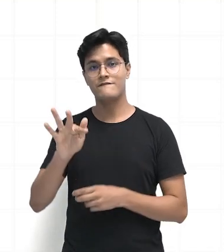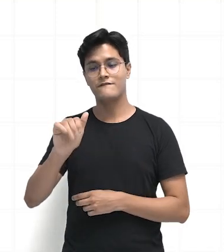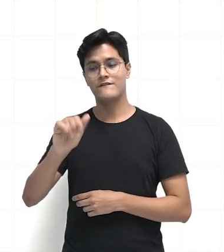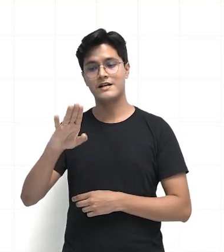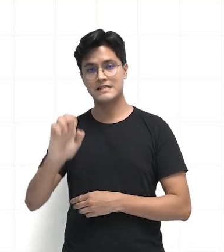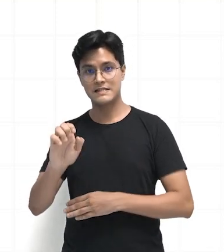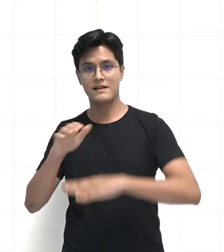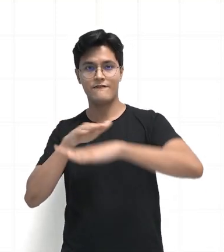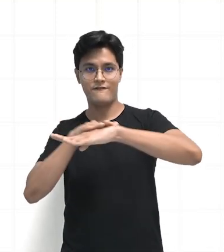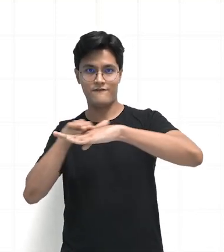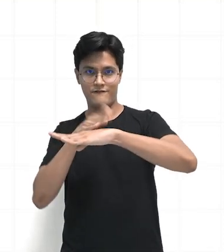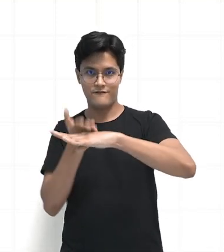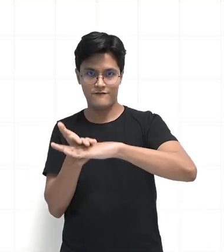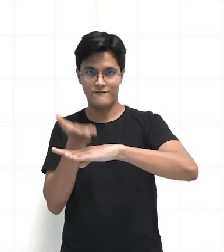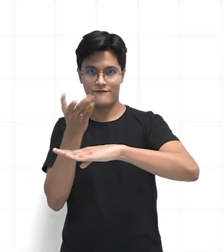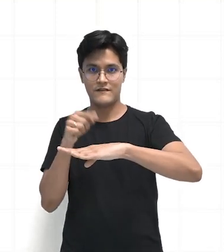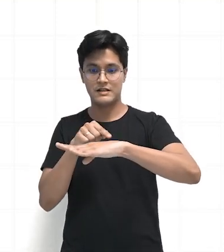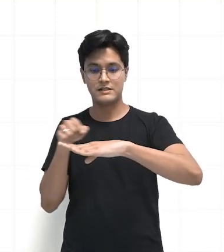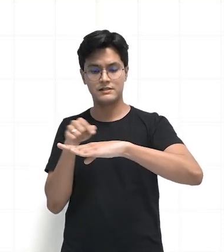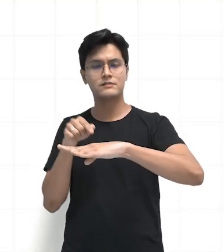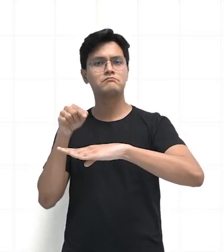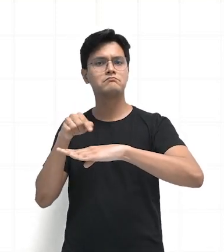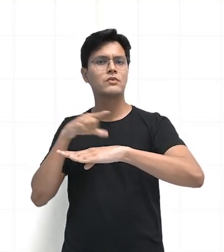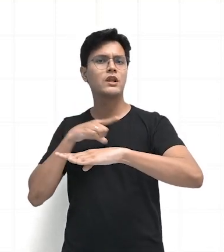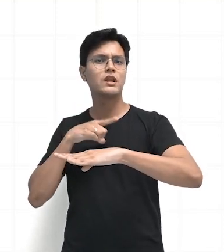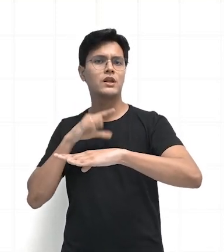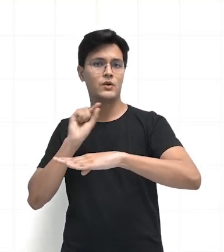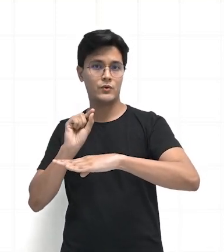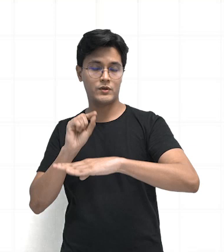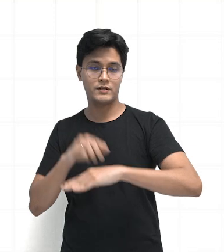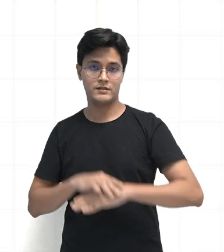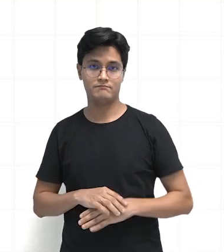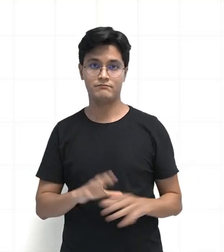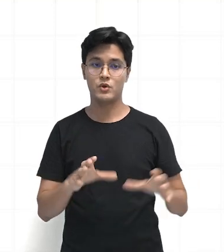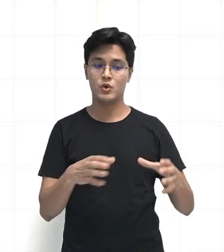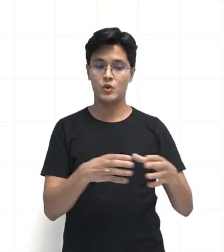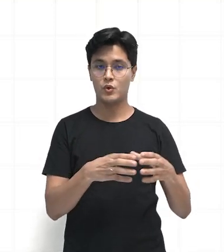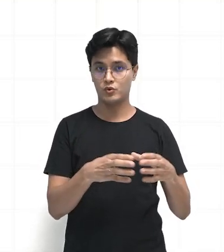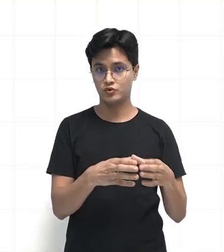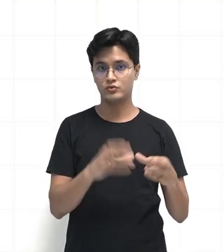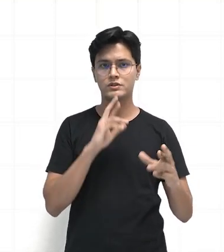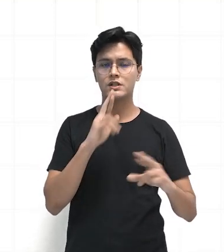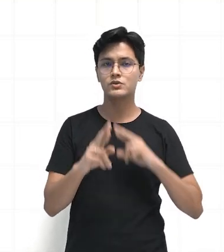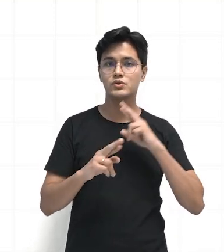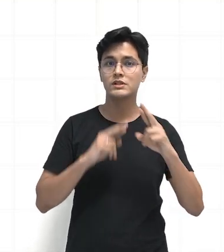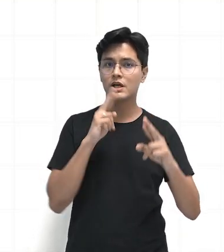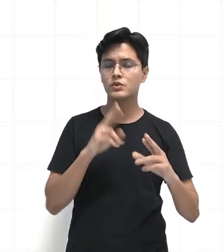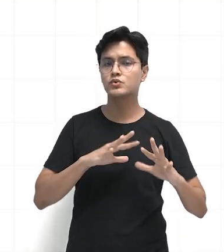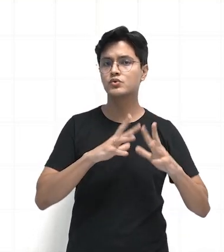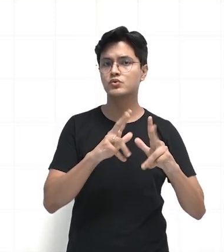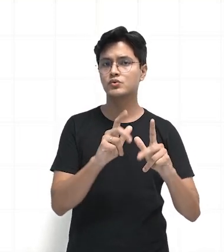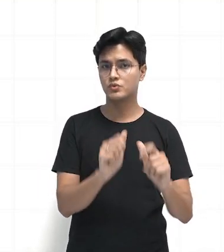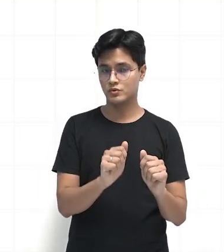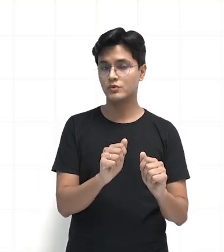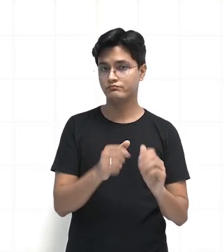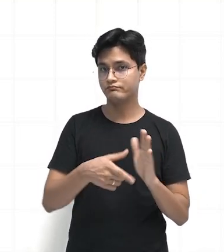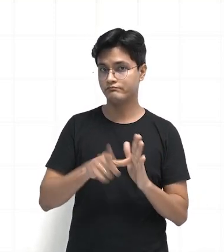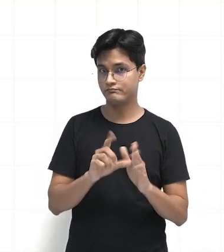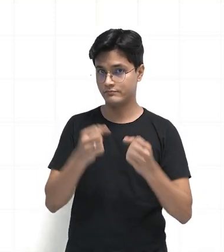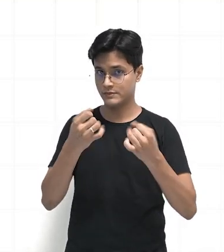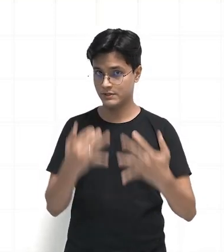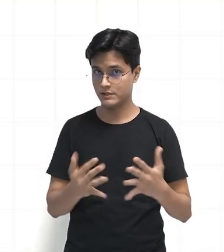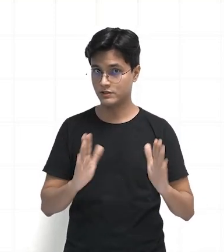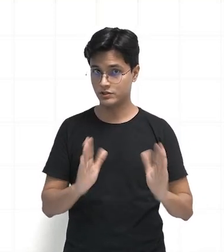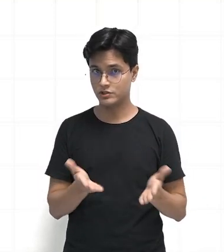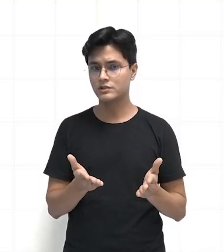cima, temos o espaço amostral, é o conjunto de todos os resultados, como nós acabamos de definir. E